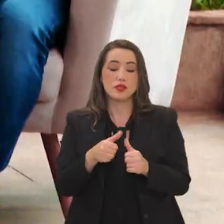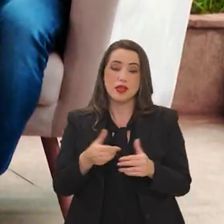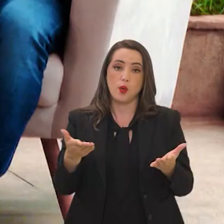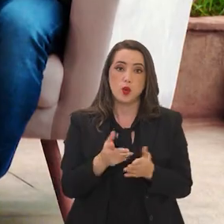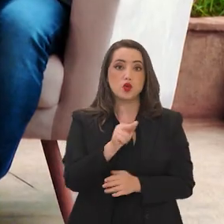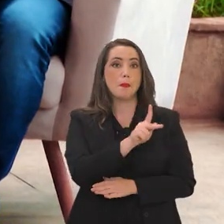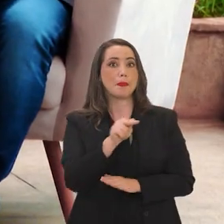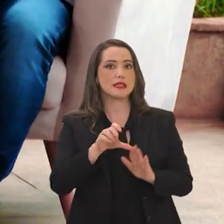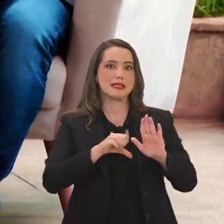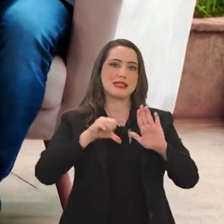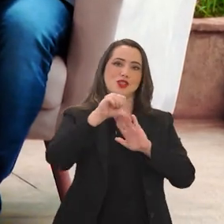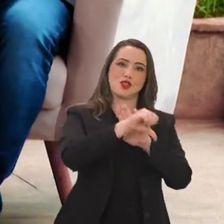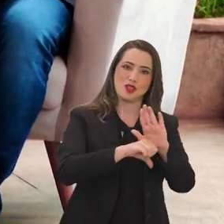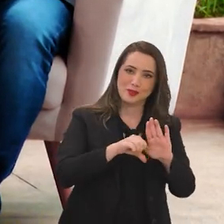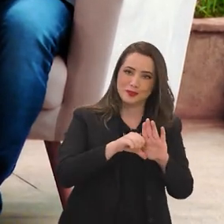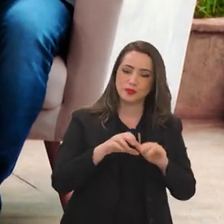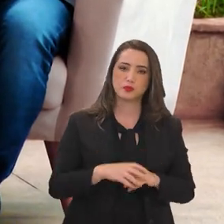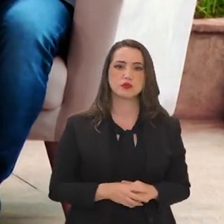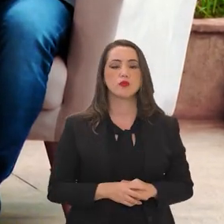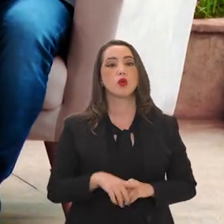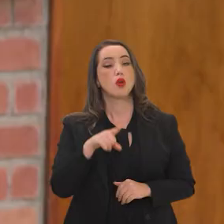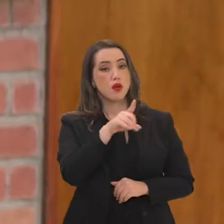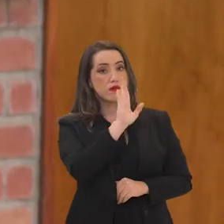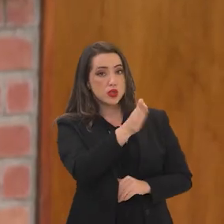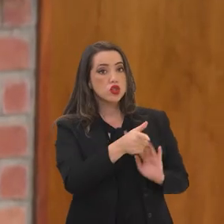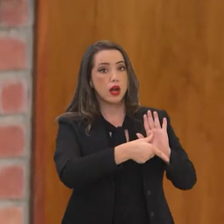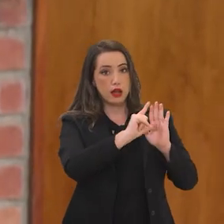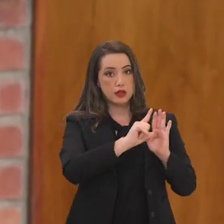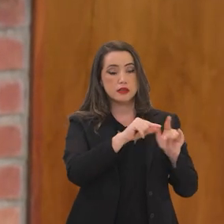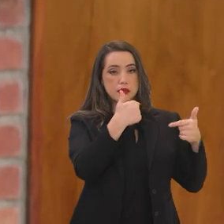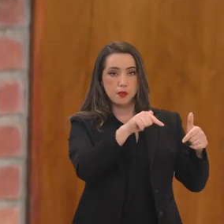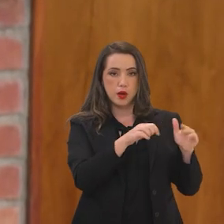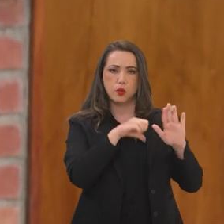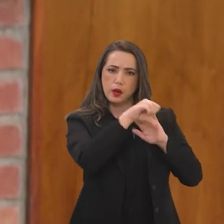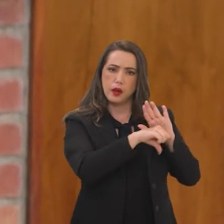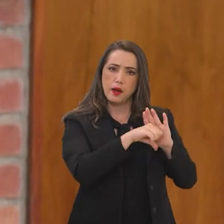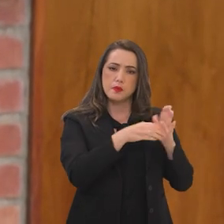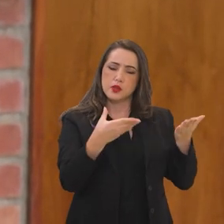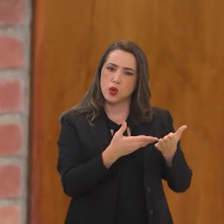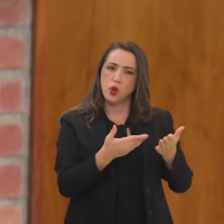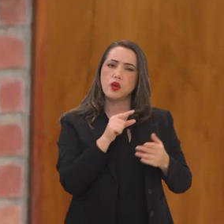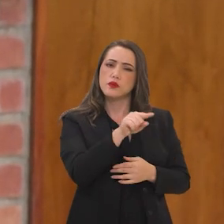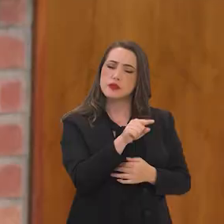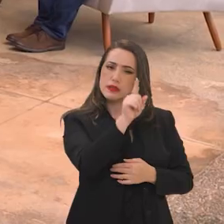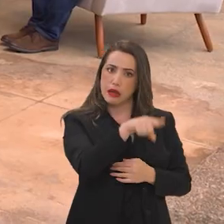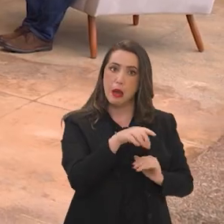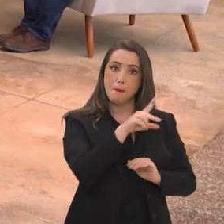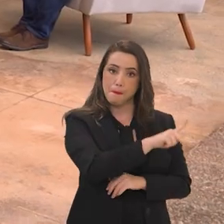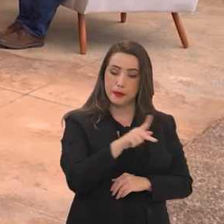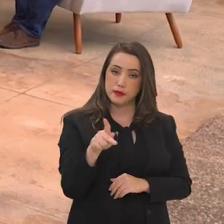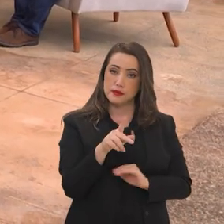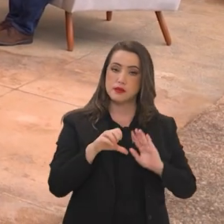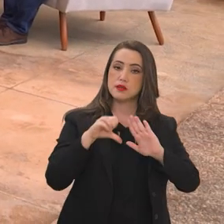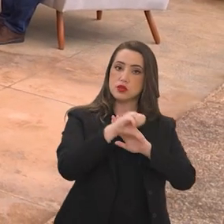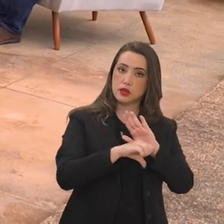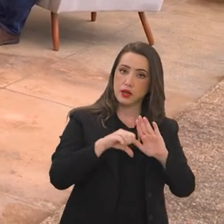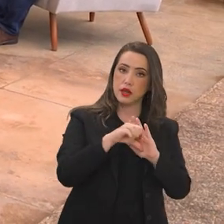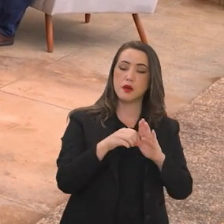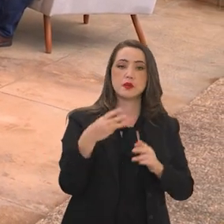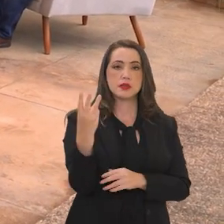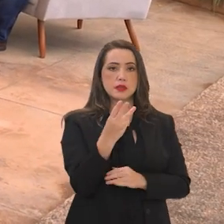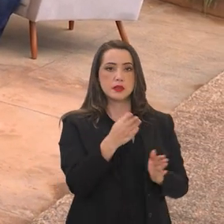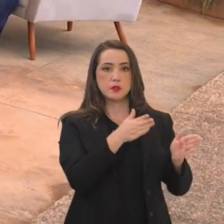presidente você já esteve ali nos quadros da Capes e agora volta como presidente nesse terceiro Mandato do presidente